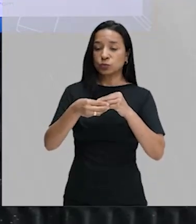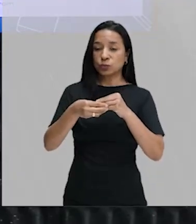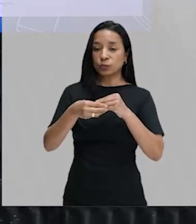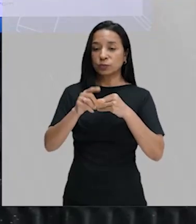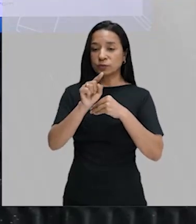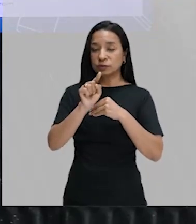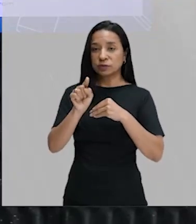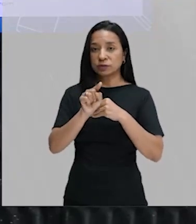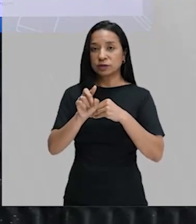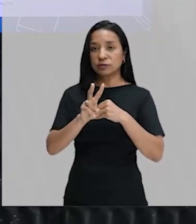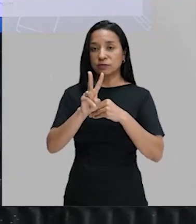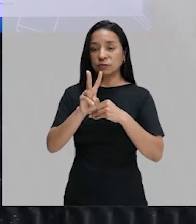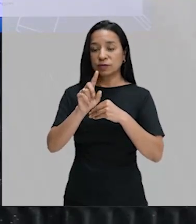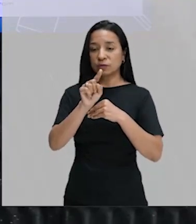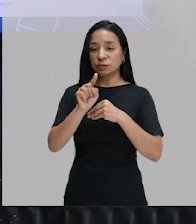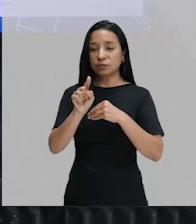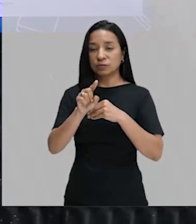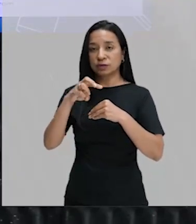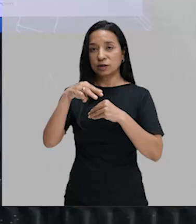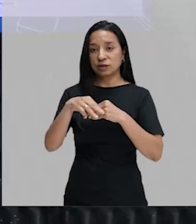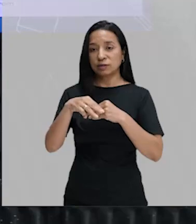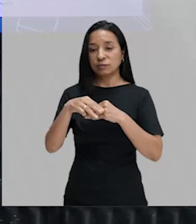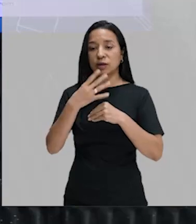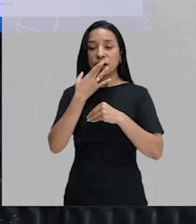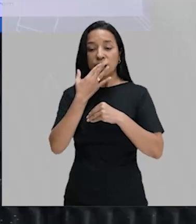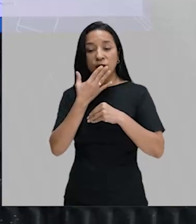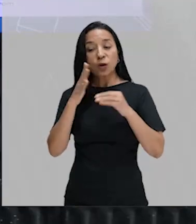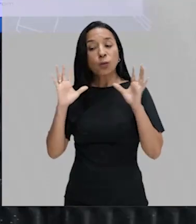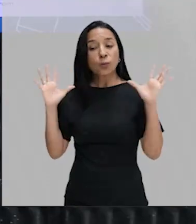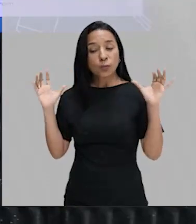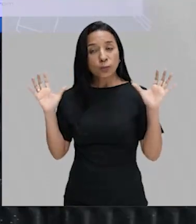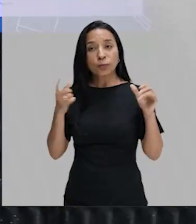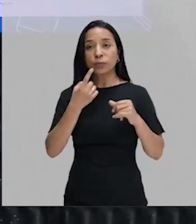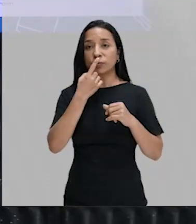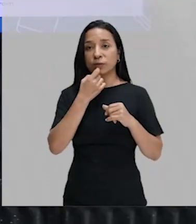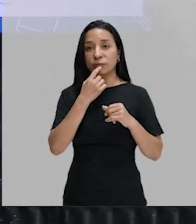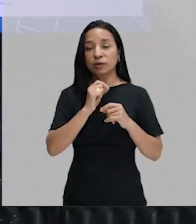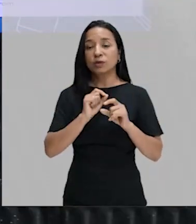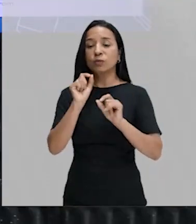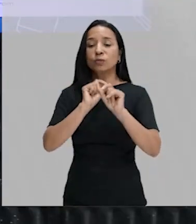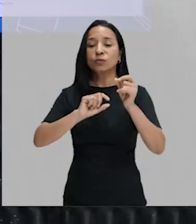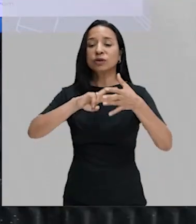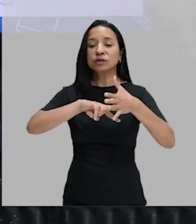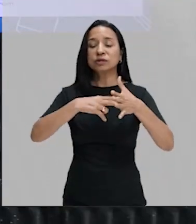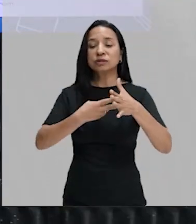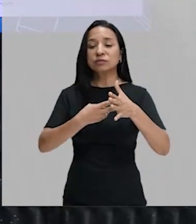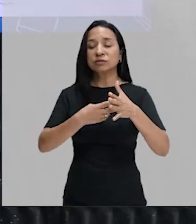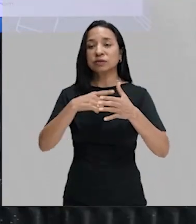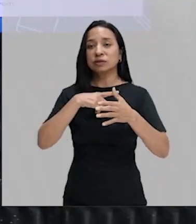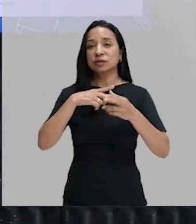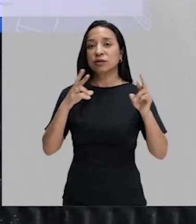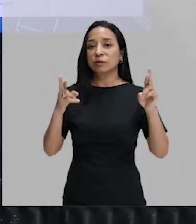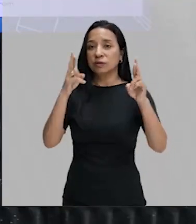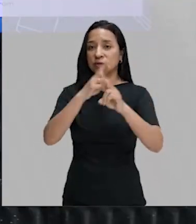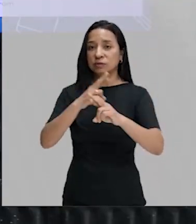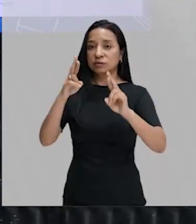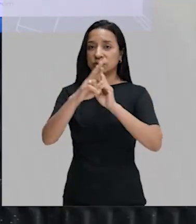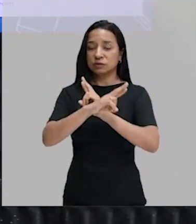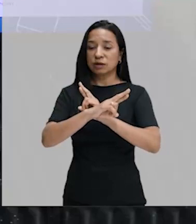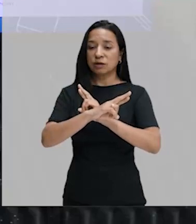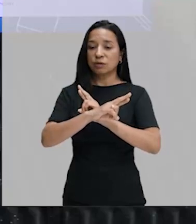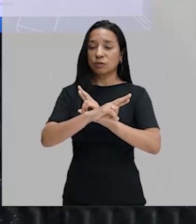o ZM, olha a cor do pombo, vermelho. O que isso aqui quer dizer, pessoal? Que existe uma relação